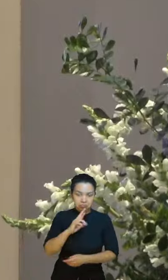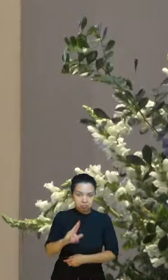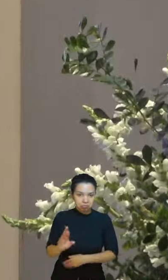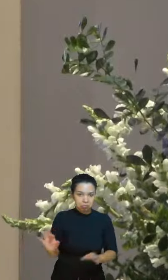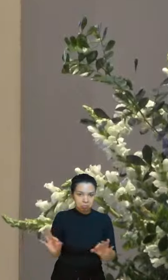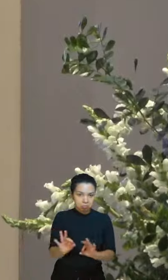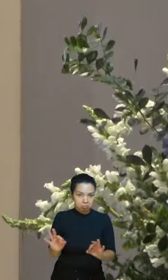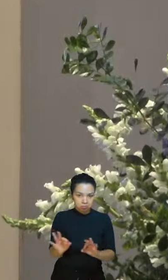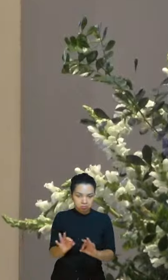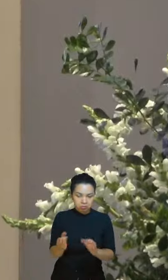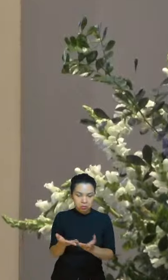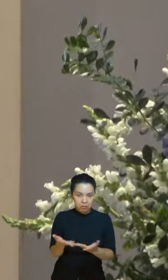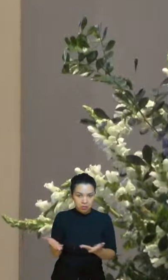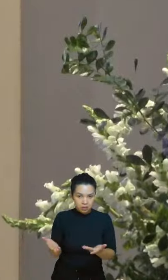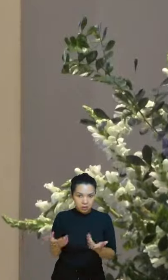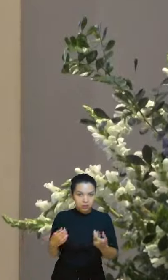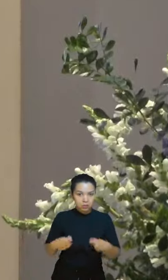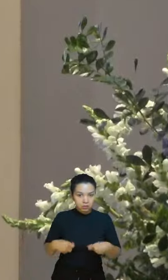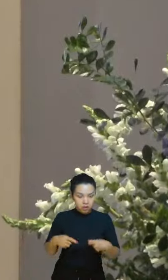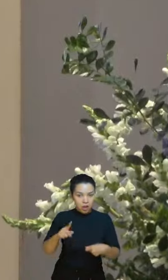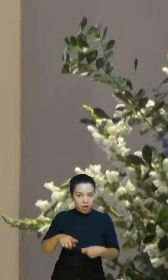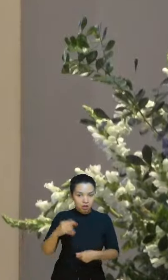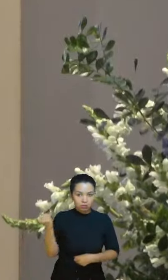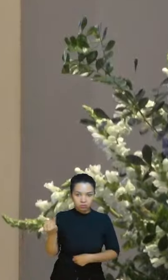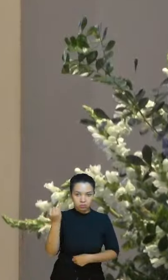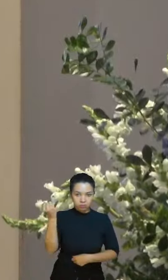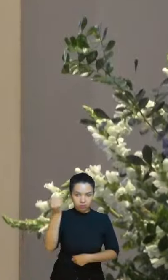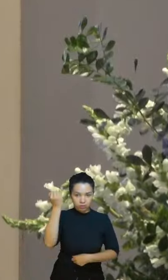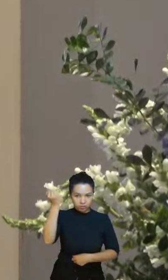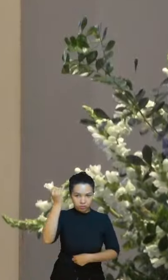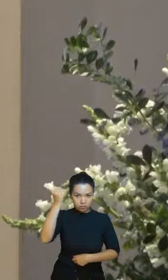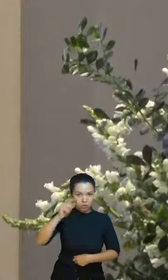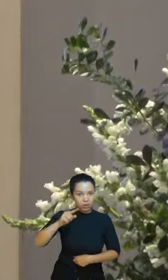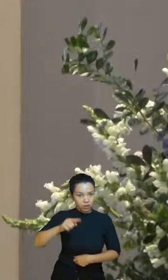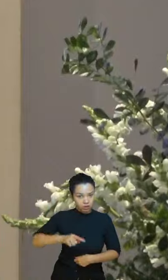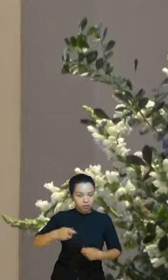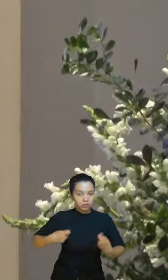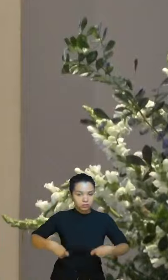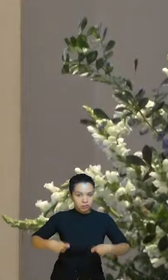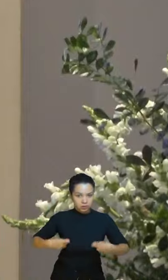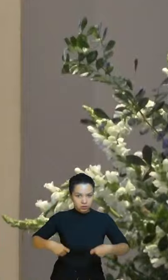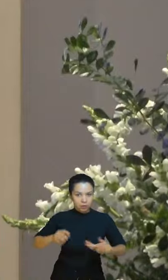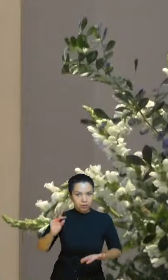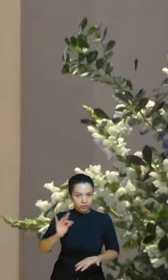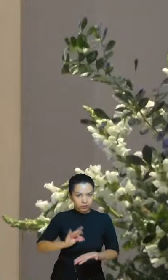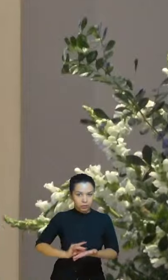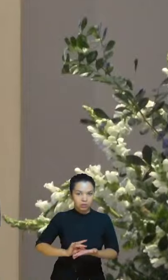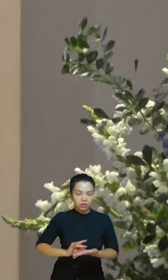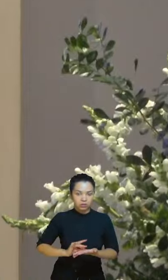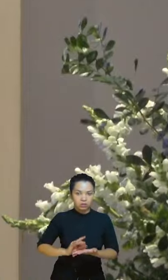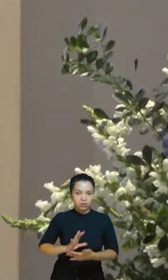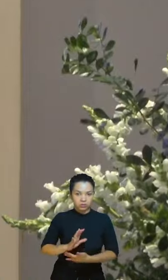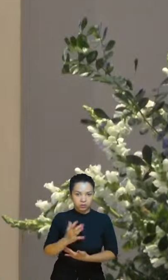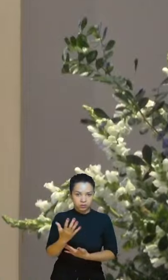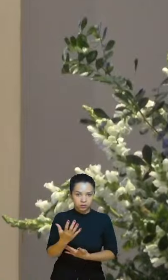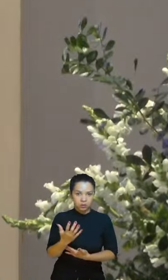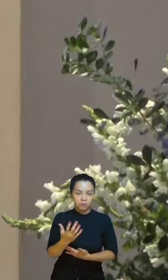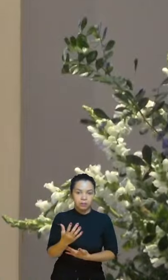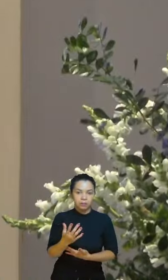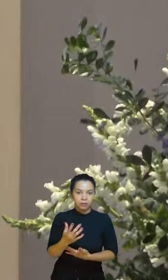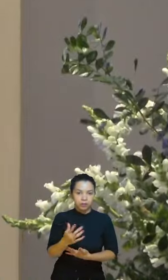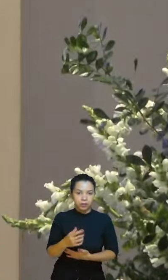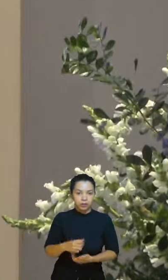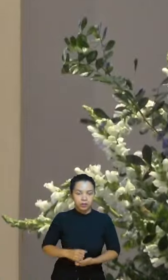operadores de que é algo importante e que é algo que precisa realmente acontecer mas como disse